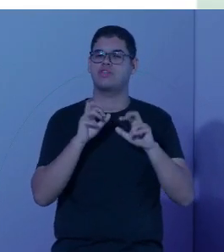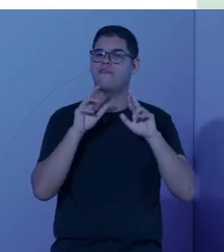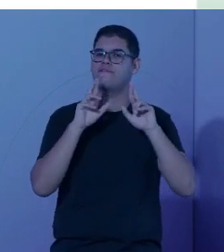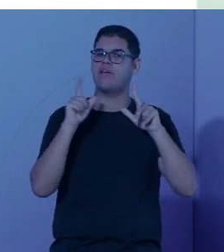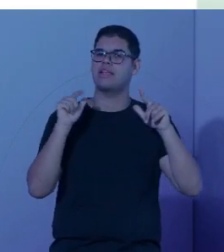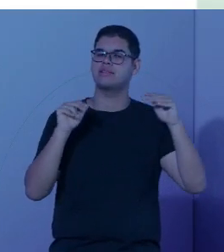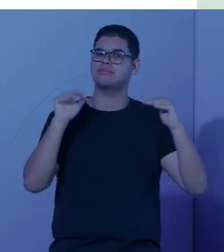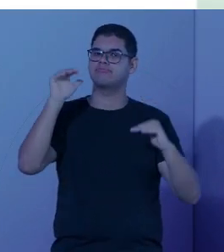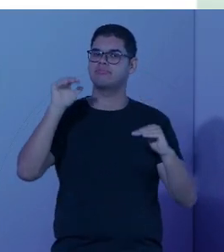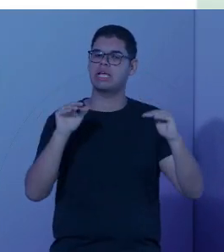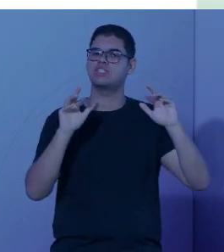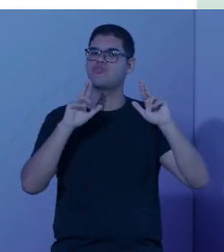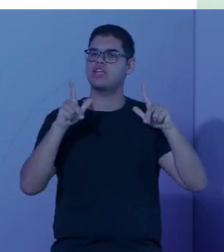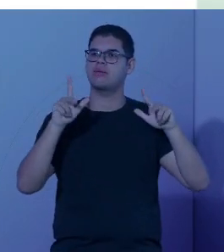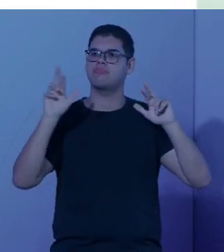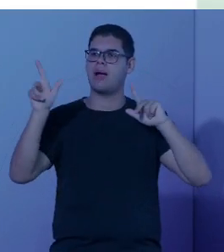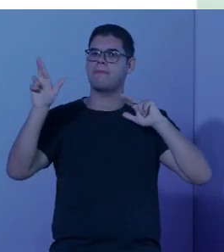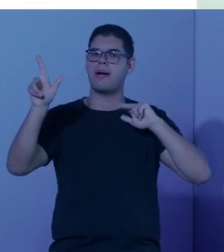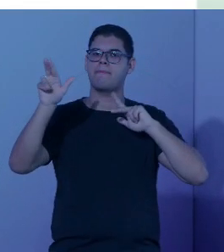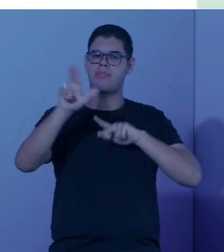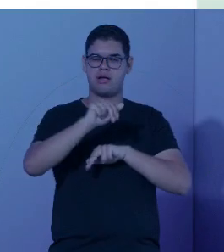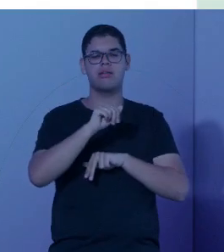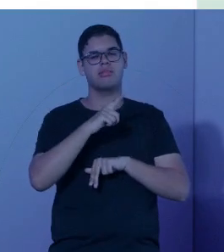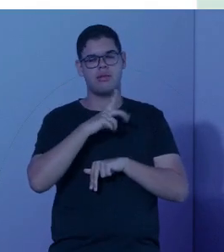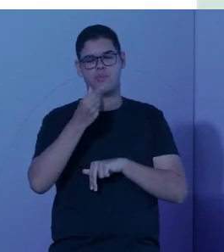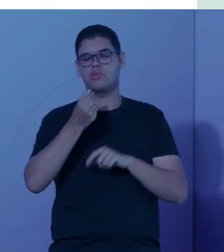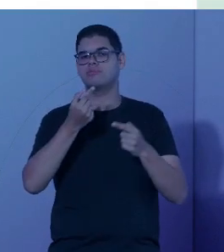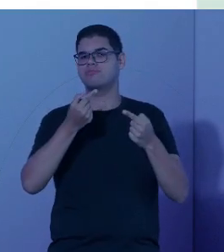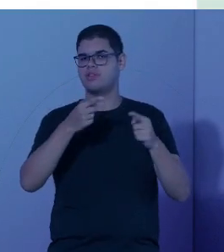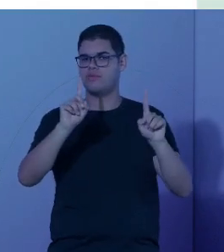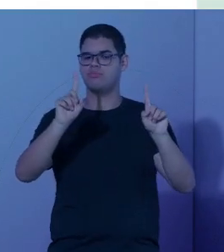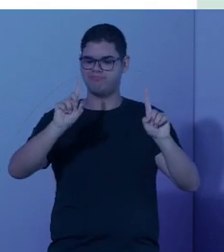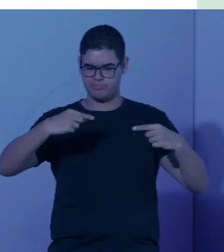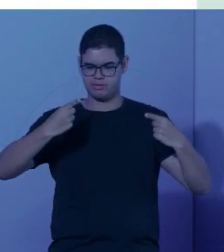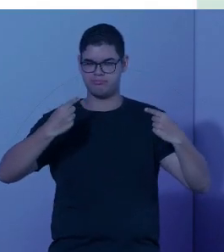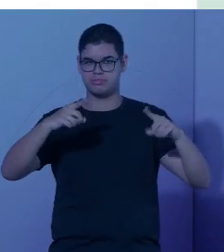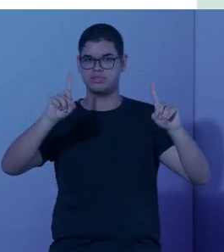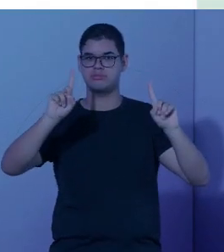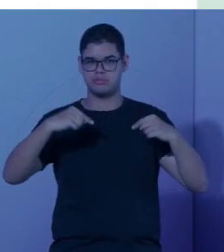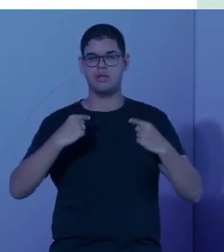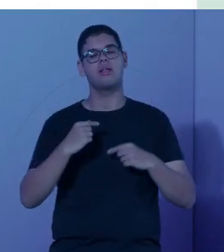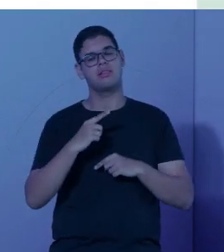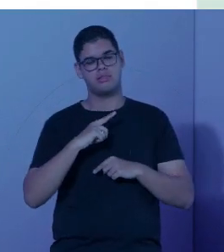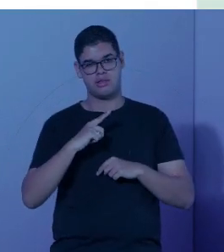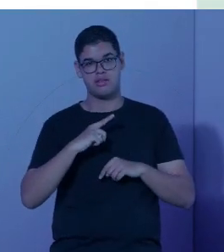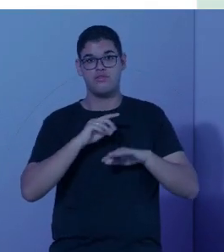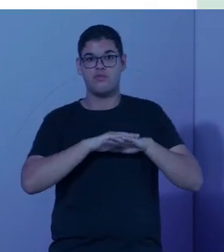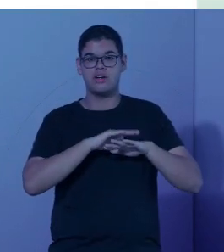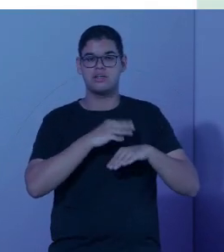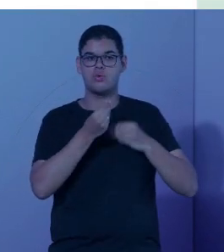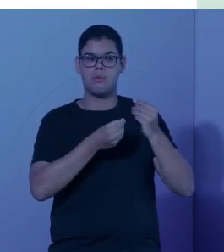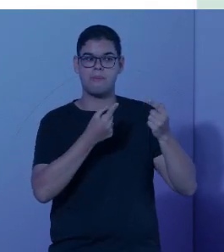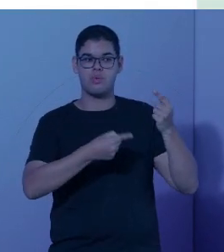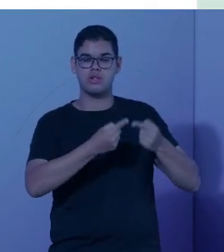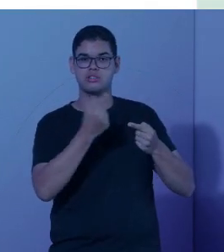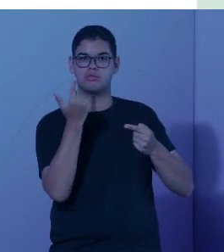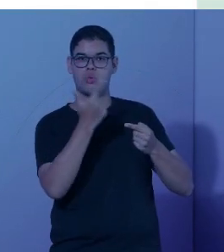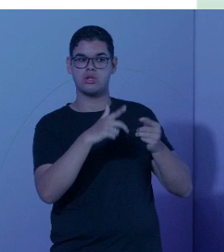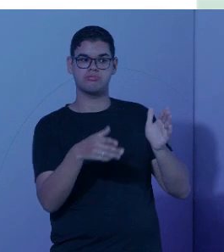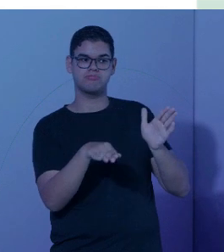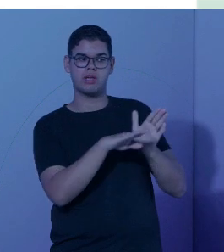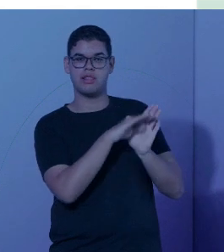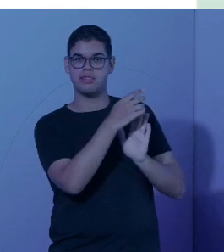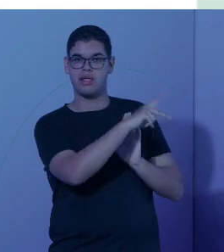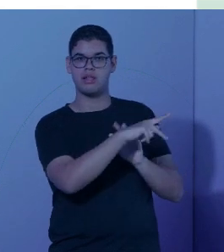que estavam na mesa anterior, e que isso é um desafio de fazer chegar a política até o paciente. A gente tem as questões de discussão